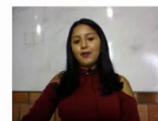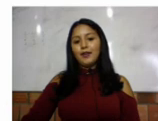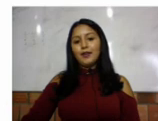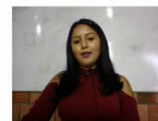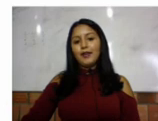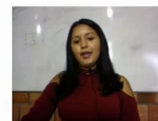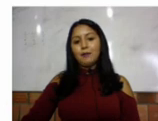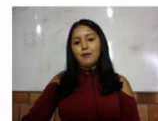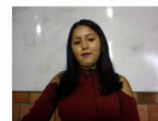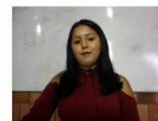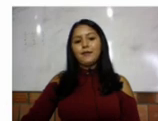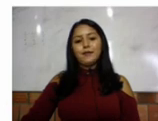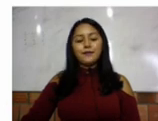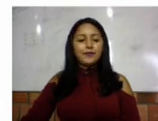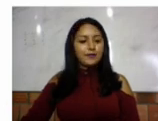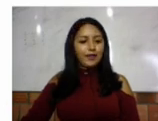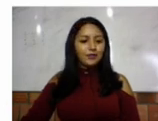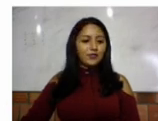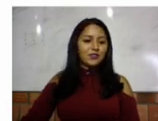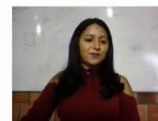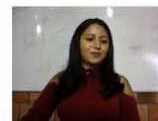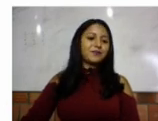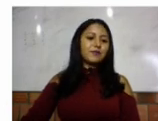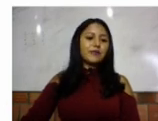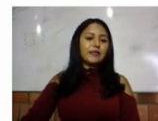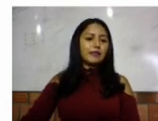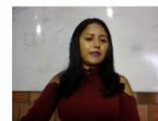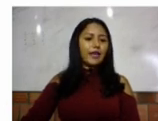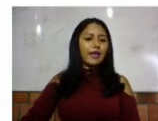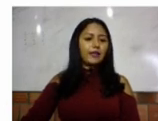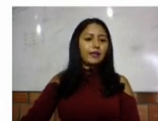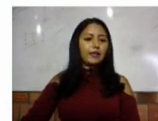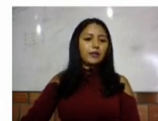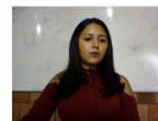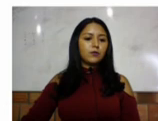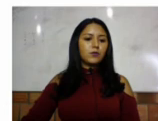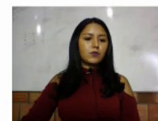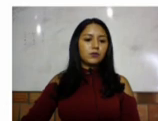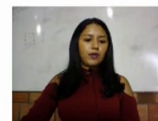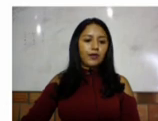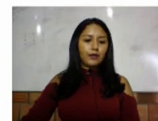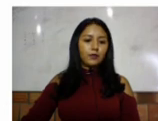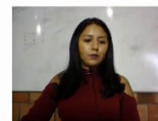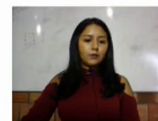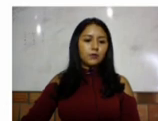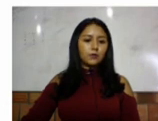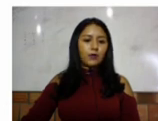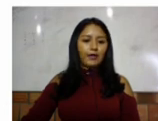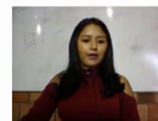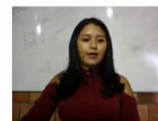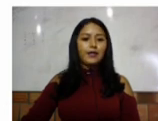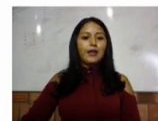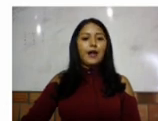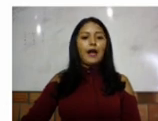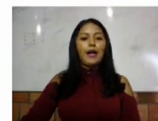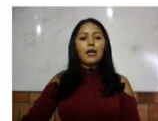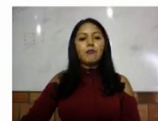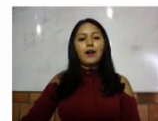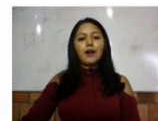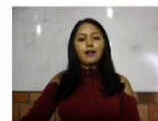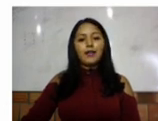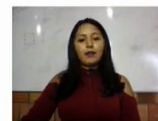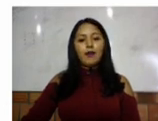emma ou rema certa gente de urso ur urso ah